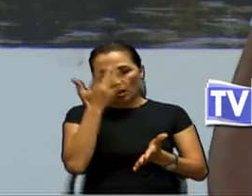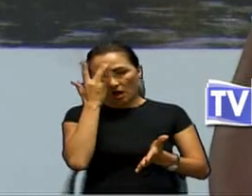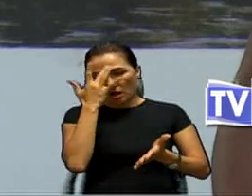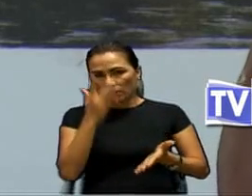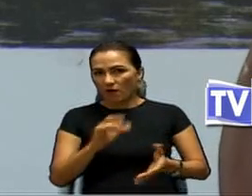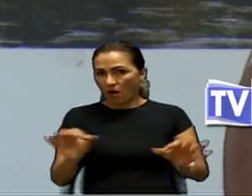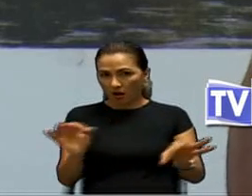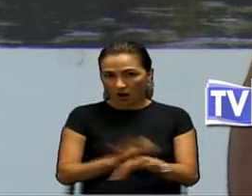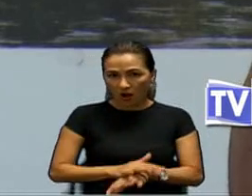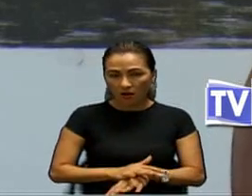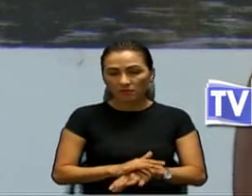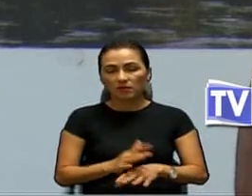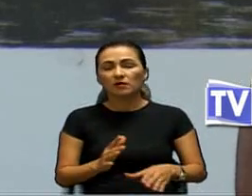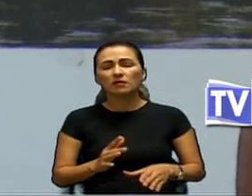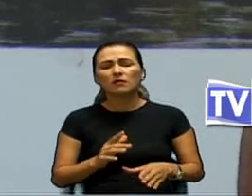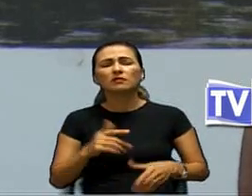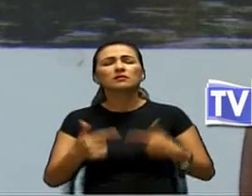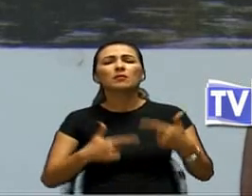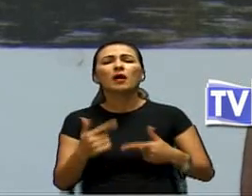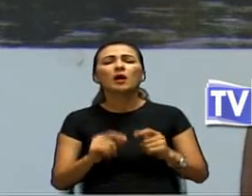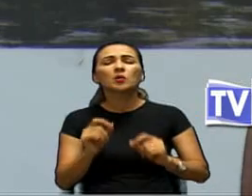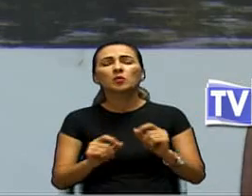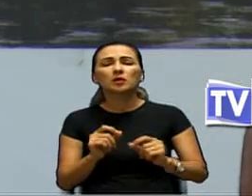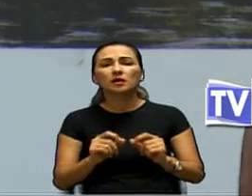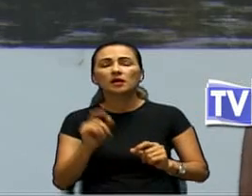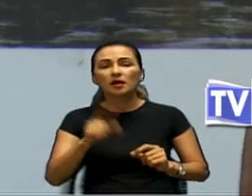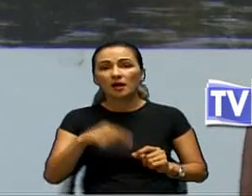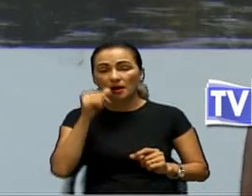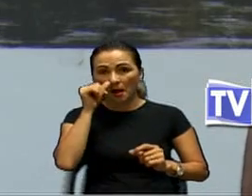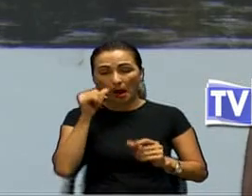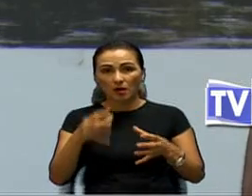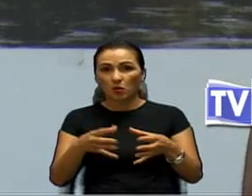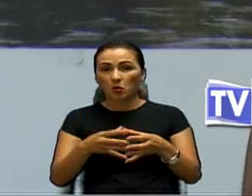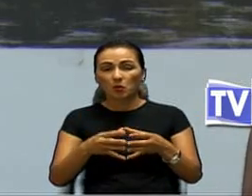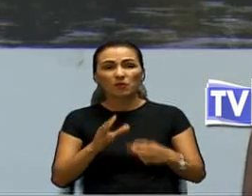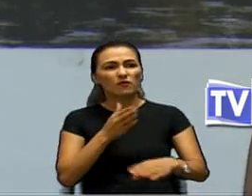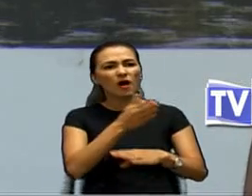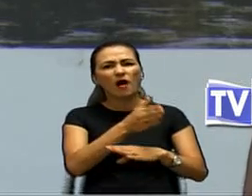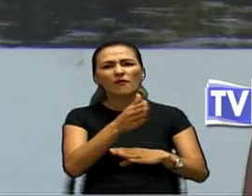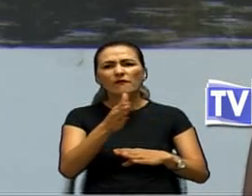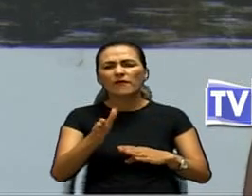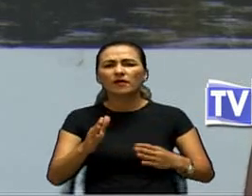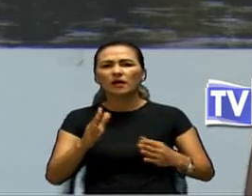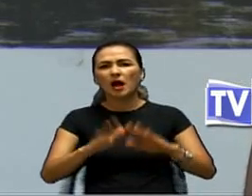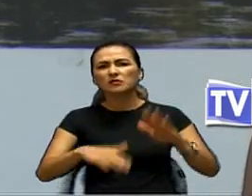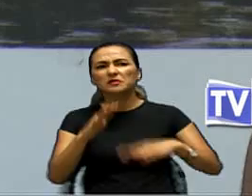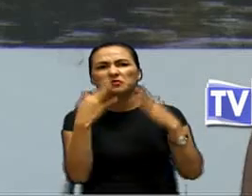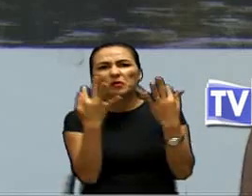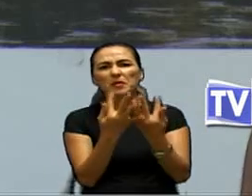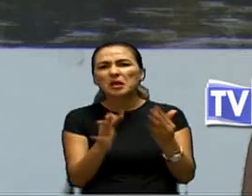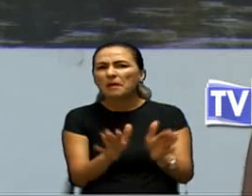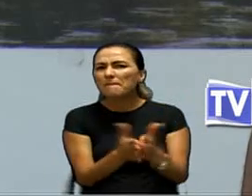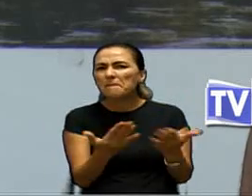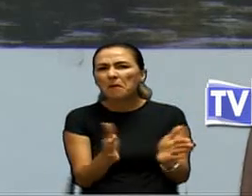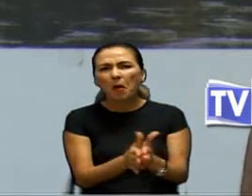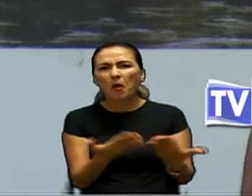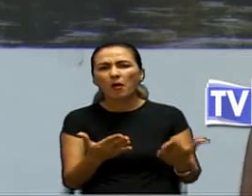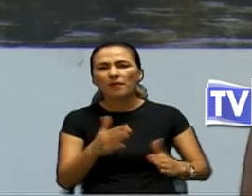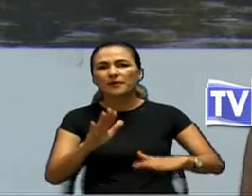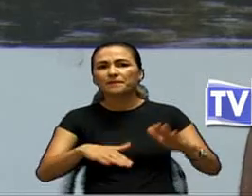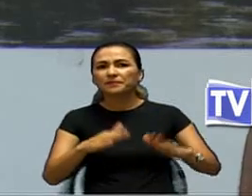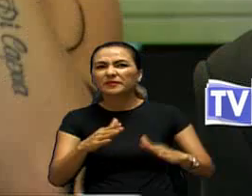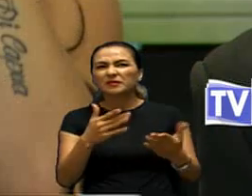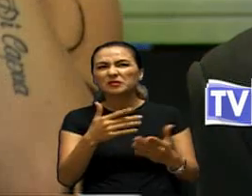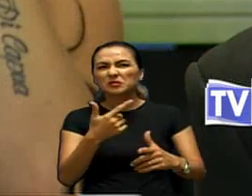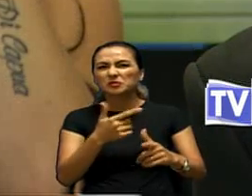ajudando famílias que moram em áreas de vulnerabilidade social, também como a Terceiro Centenário, Mocidade e as outras